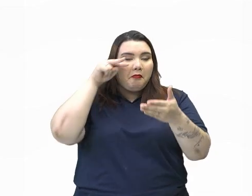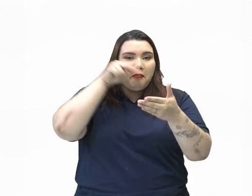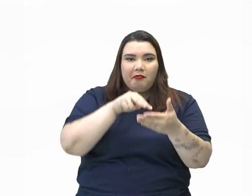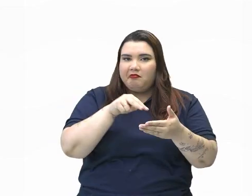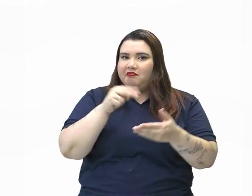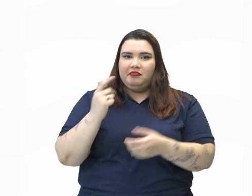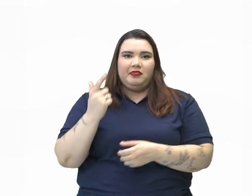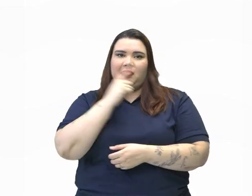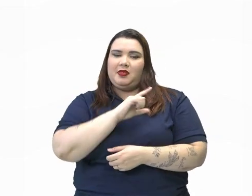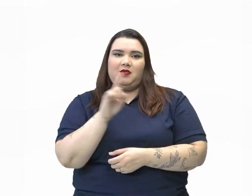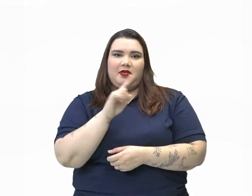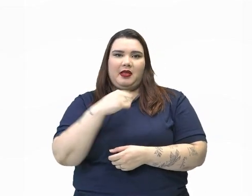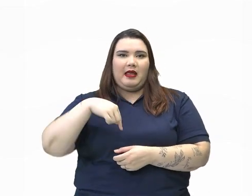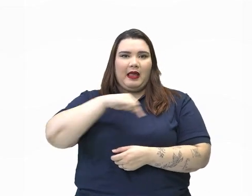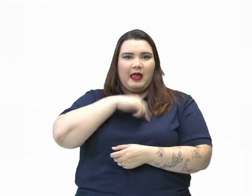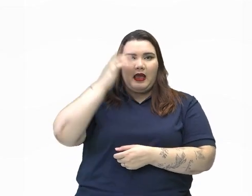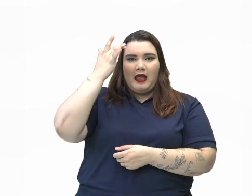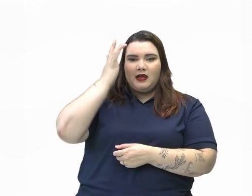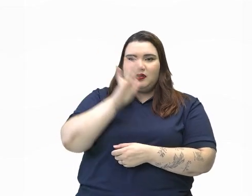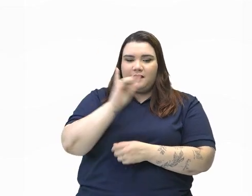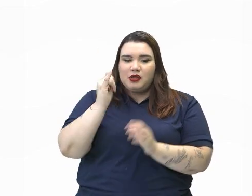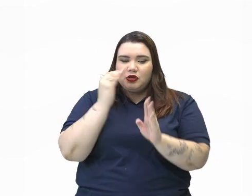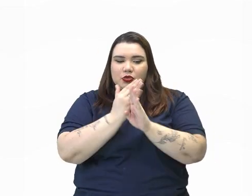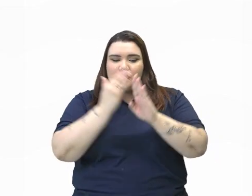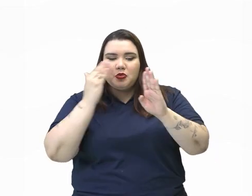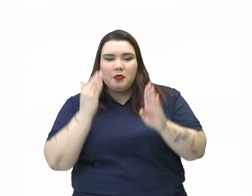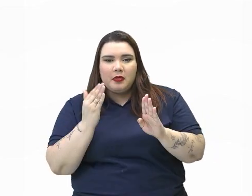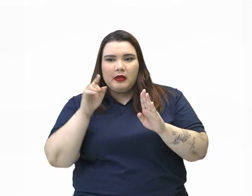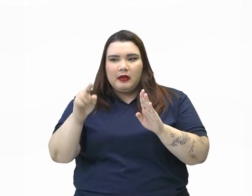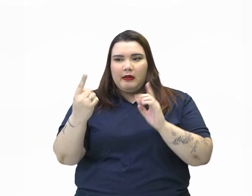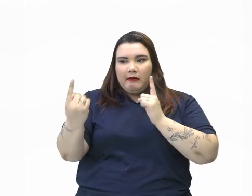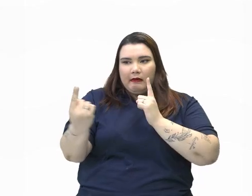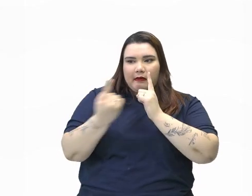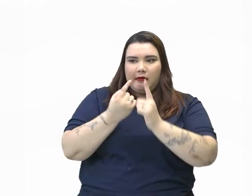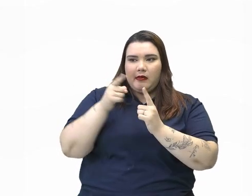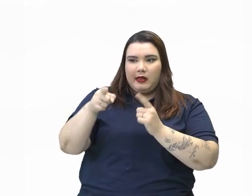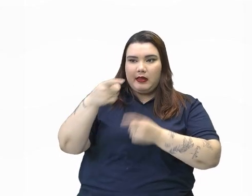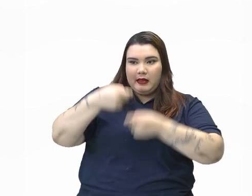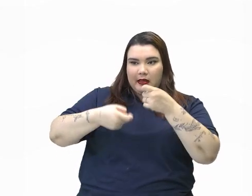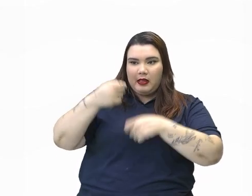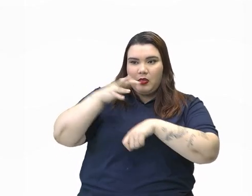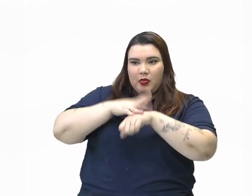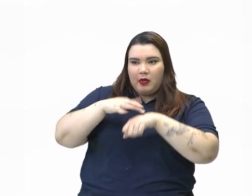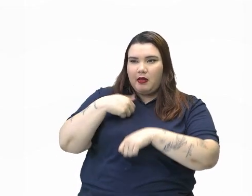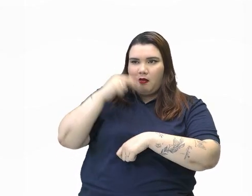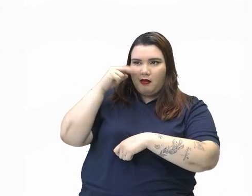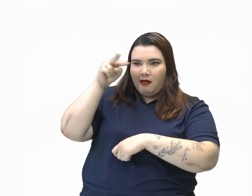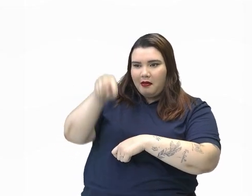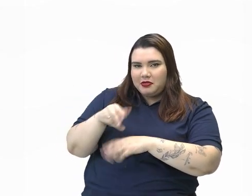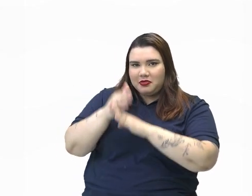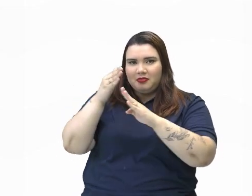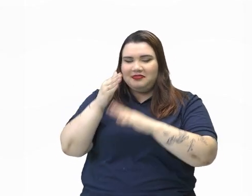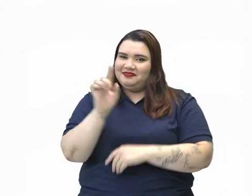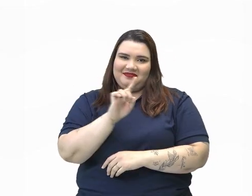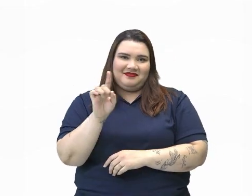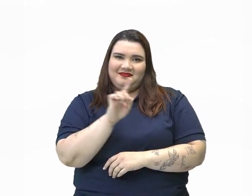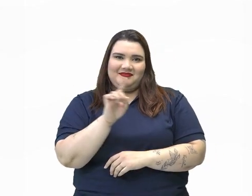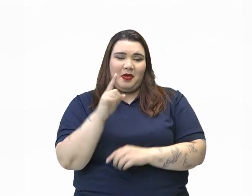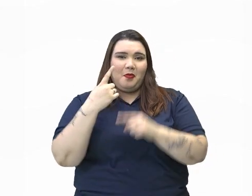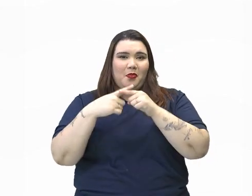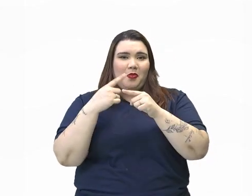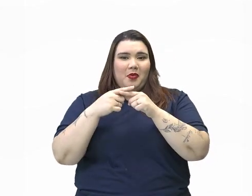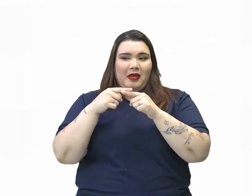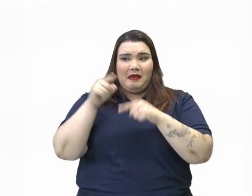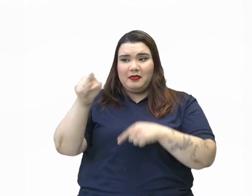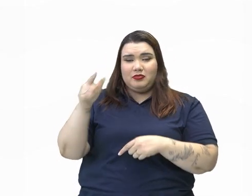Não adianta a gente achar que vai detectar que um parceiro sexual pode estar com a doença só de olhar para a pessoa, porque muitas